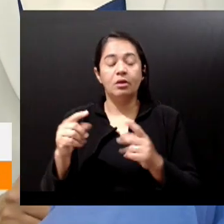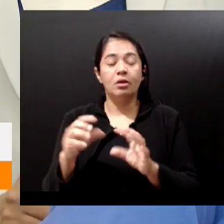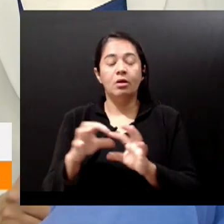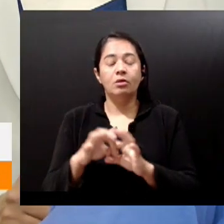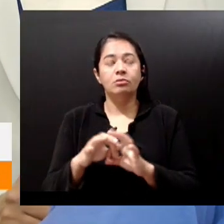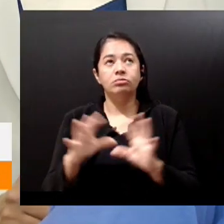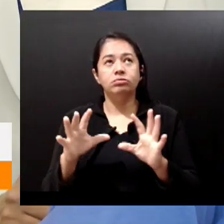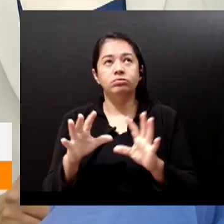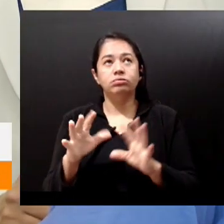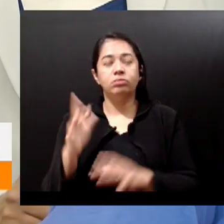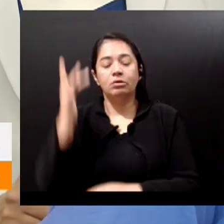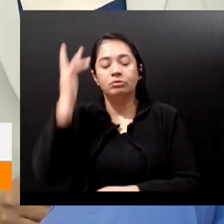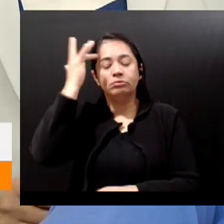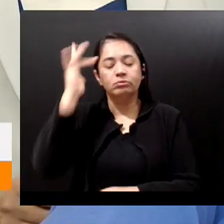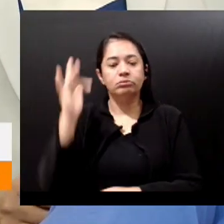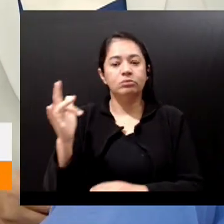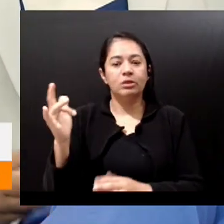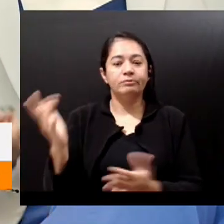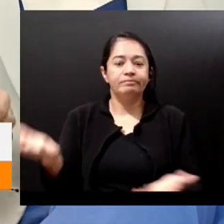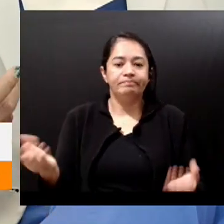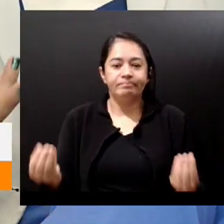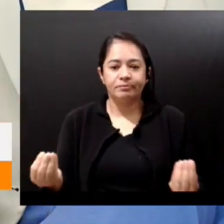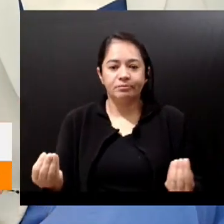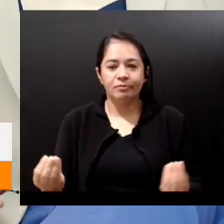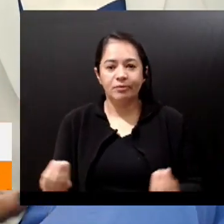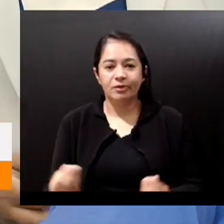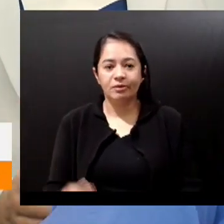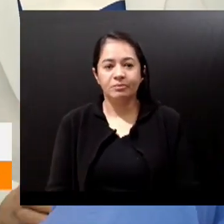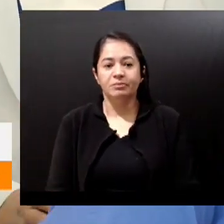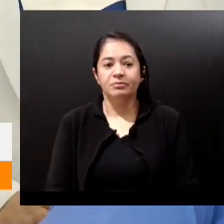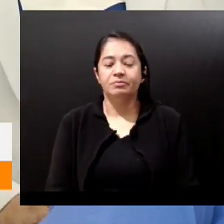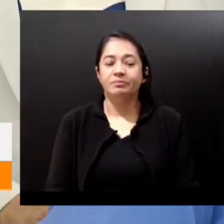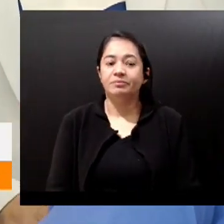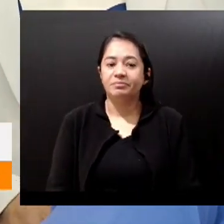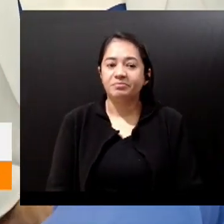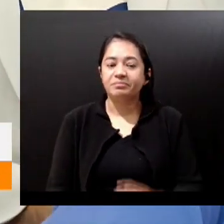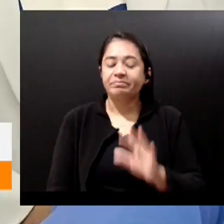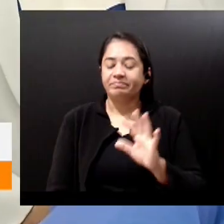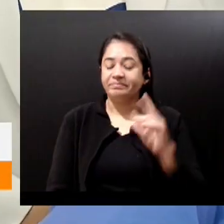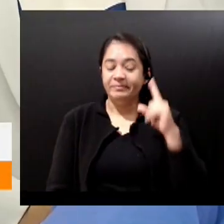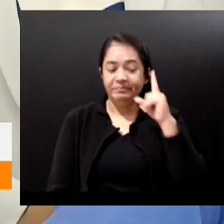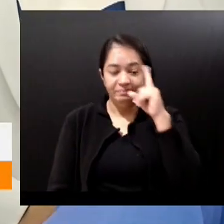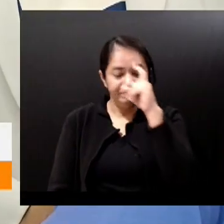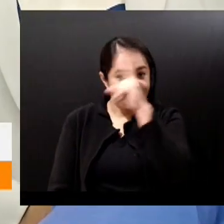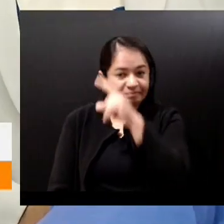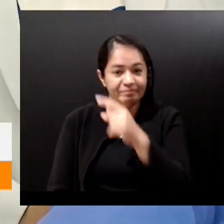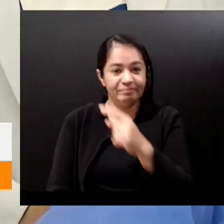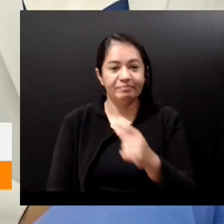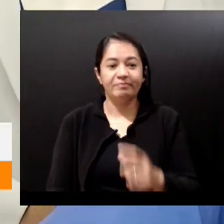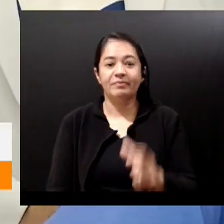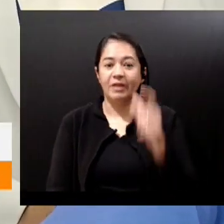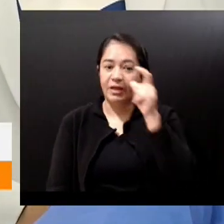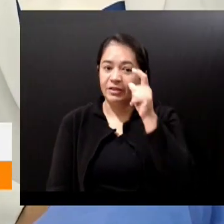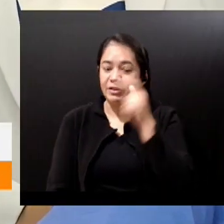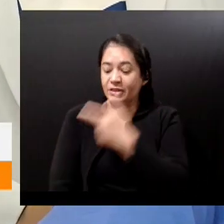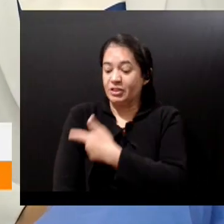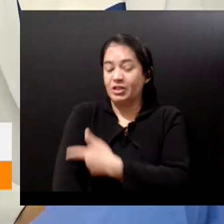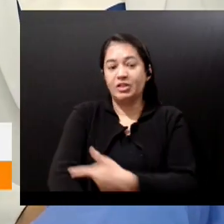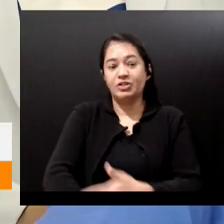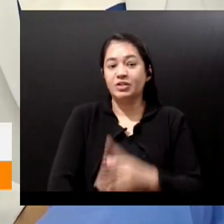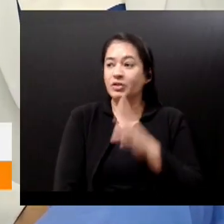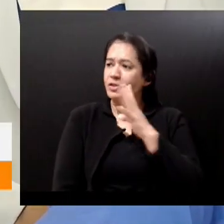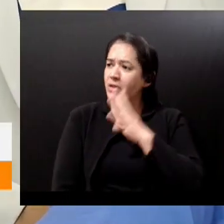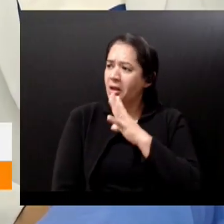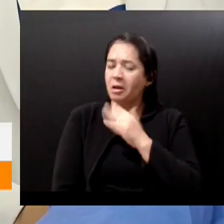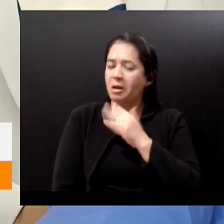né. E aí, essa música, ela Então vai é complicado. Interessante essa fala da etiqueta, né, isso é muito aham, legal e como está